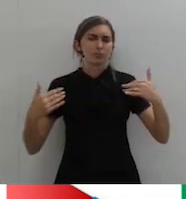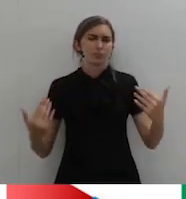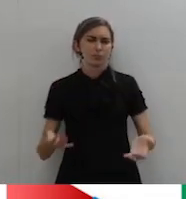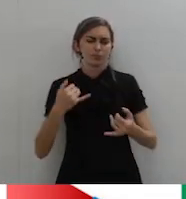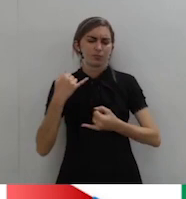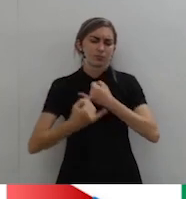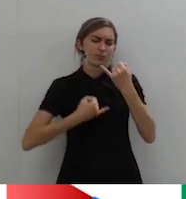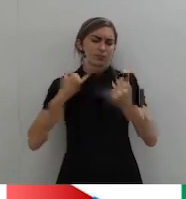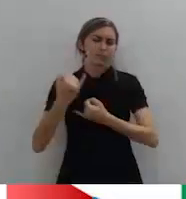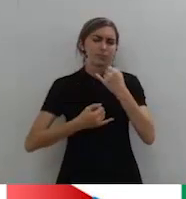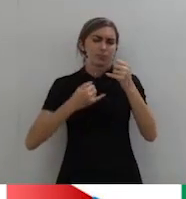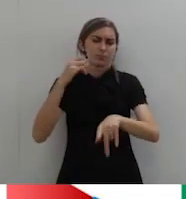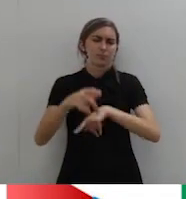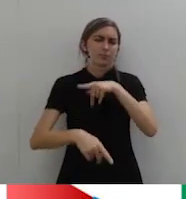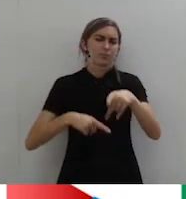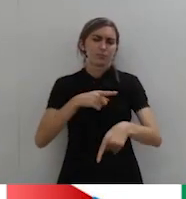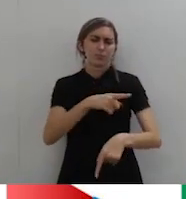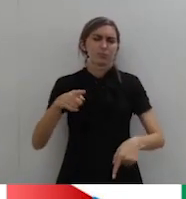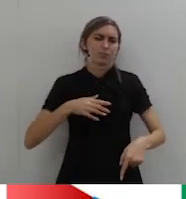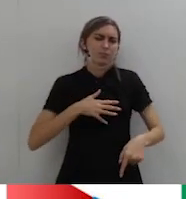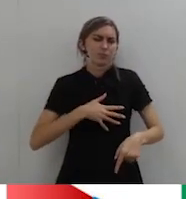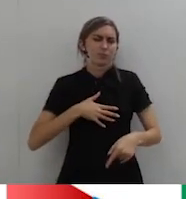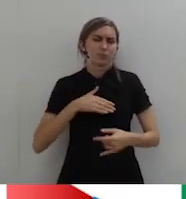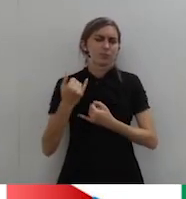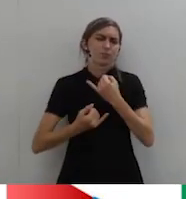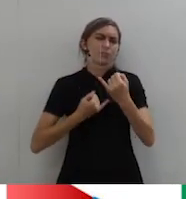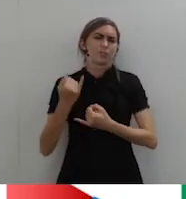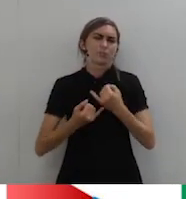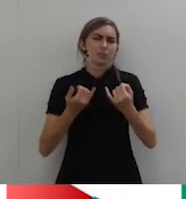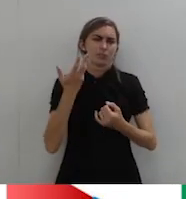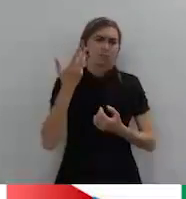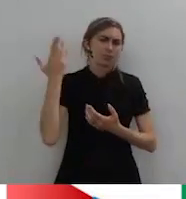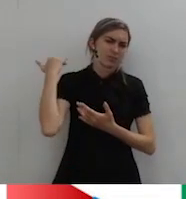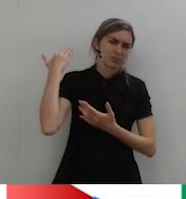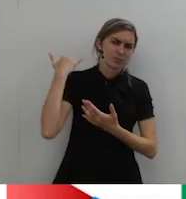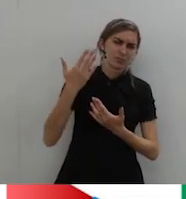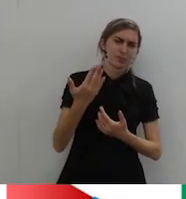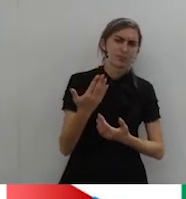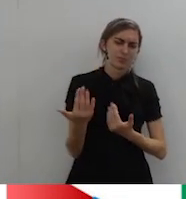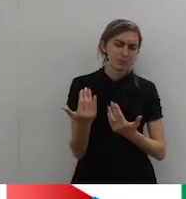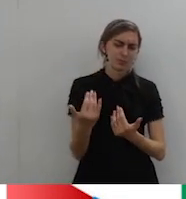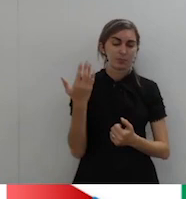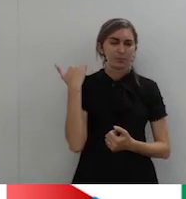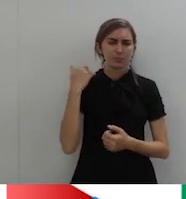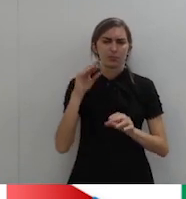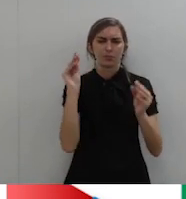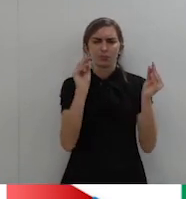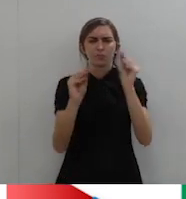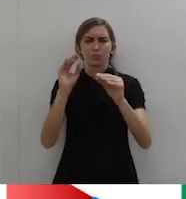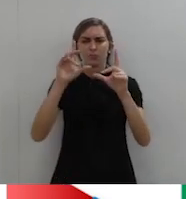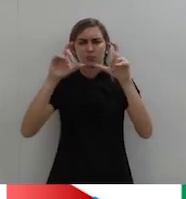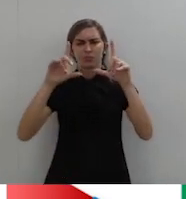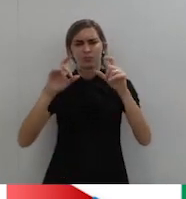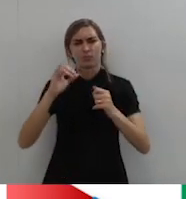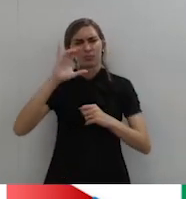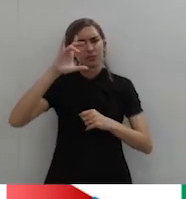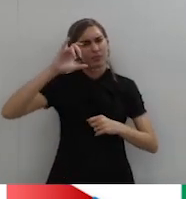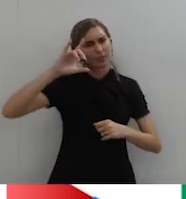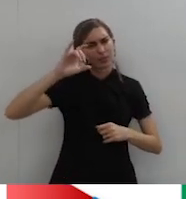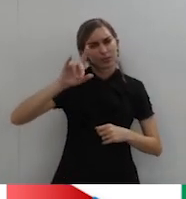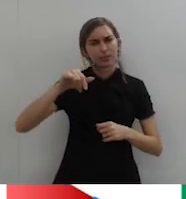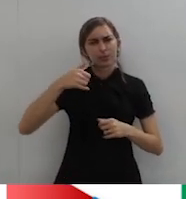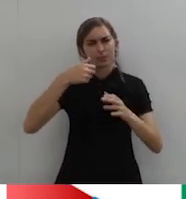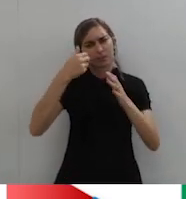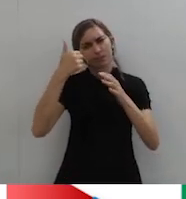eram as brincadeiras populares que eles gostavam de brincar quando eles eram mais novos, tá certo? Posta lá no Instagram e marca o